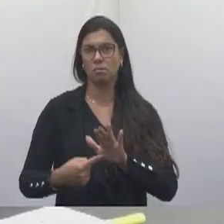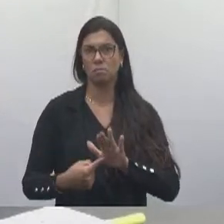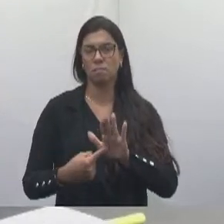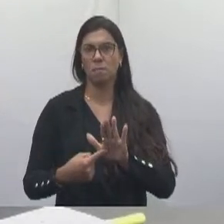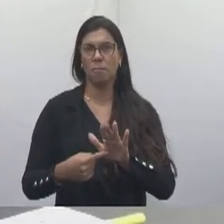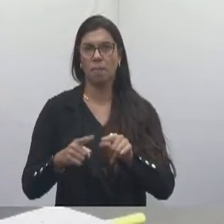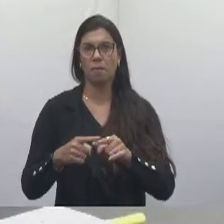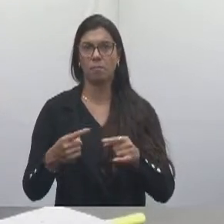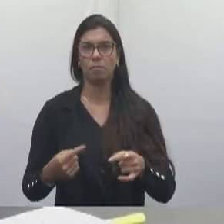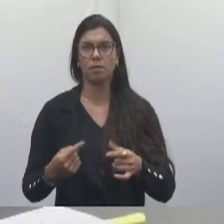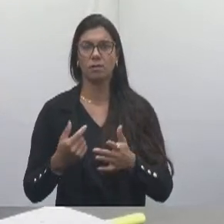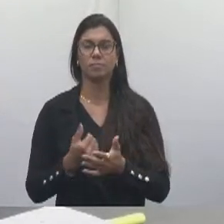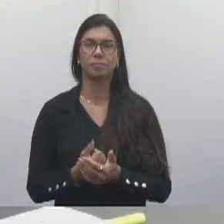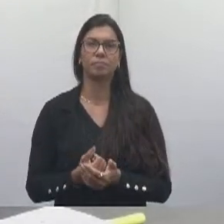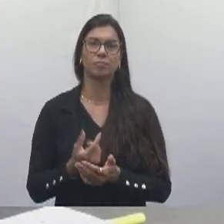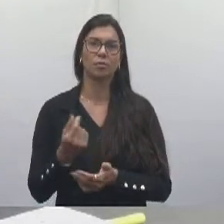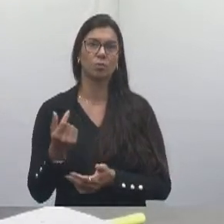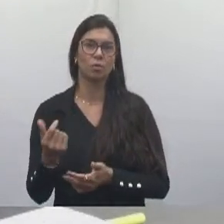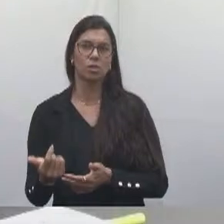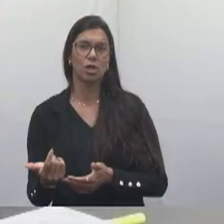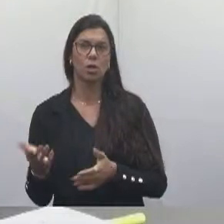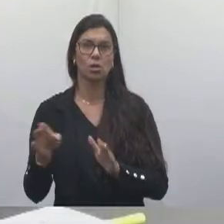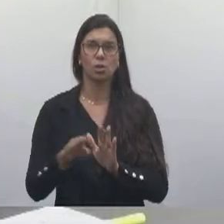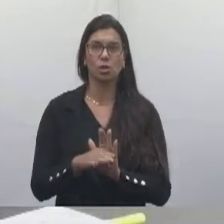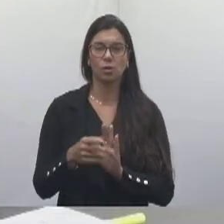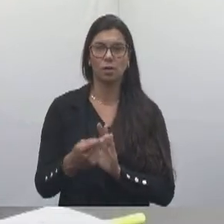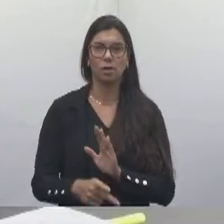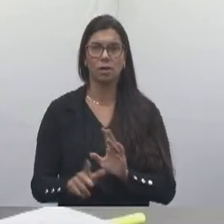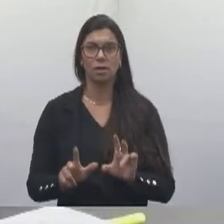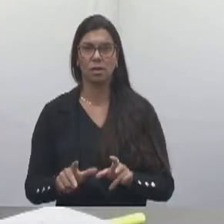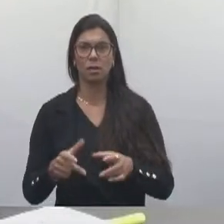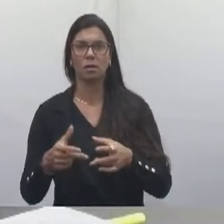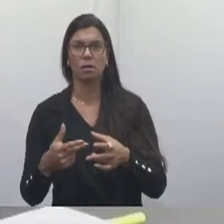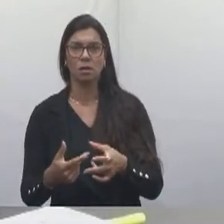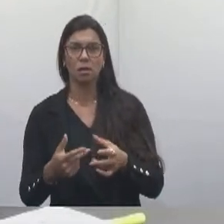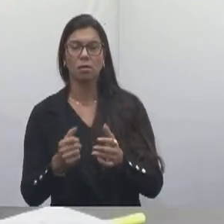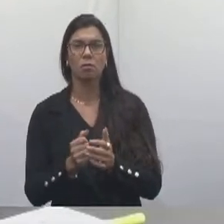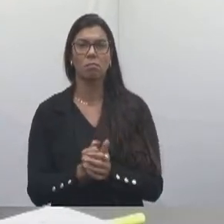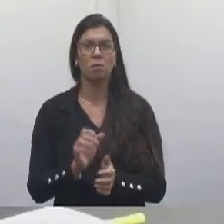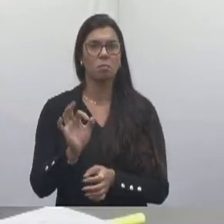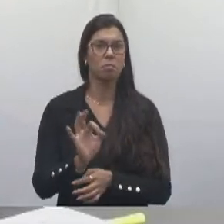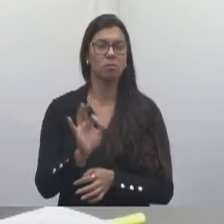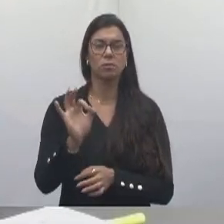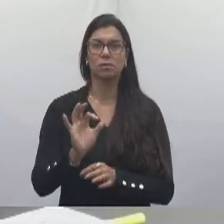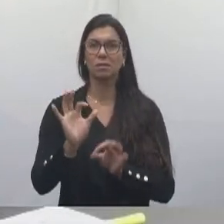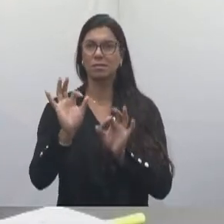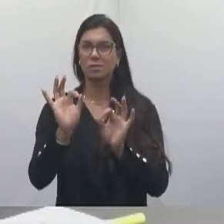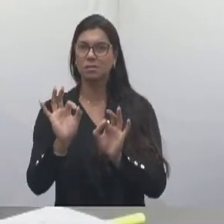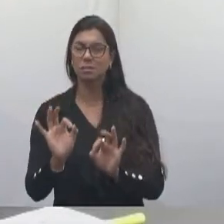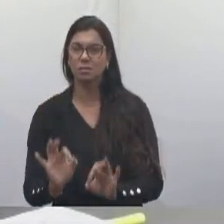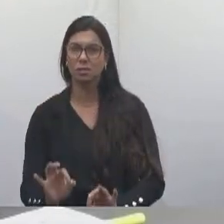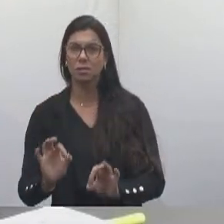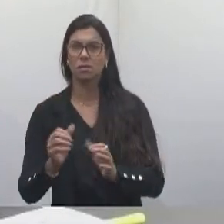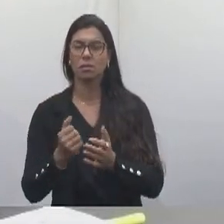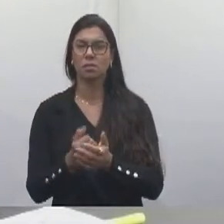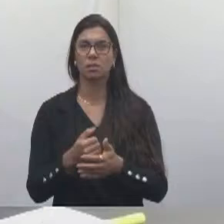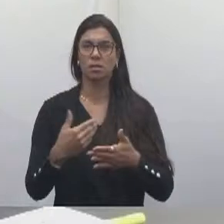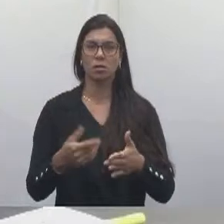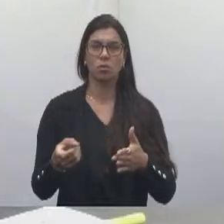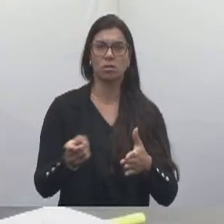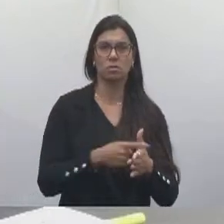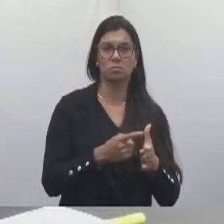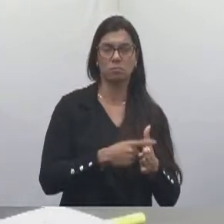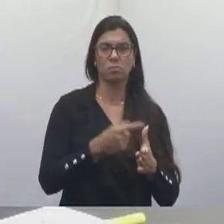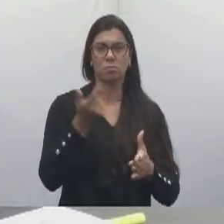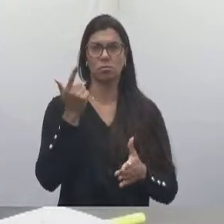Os repasses à Câmara Municipal não ultrapassaram o limite máximo constitucional, sendo suficientes para a cobertura das despesas do